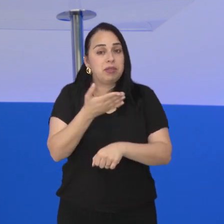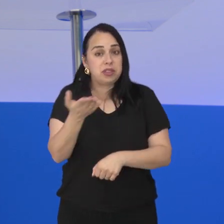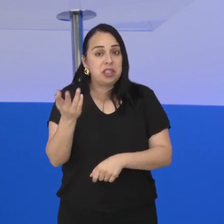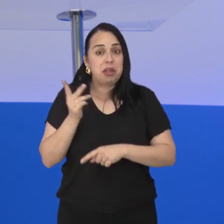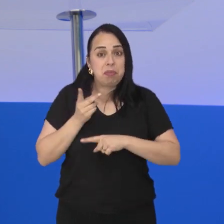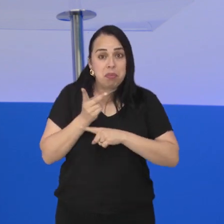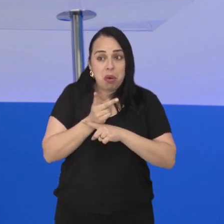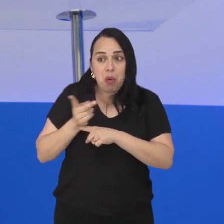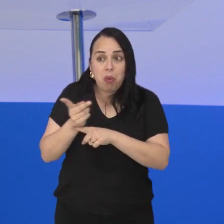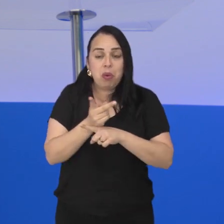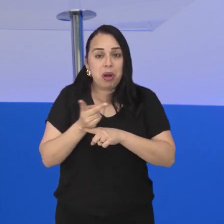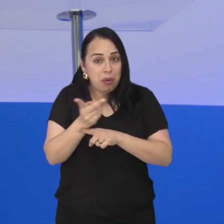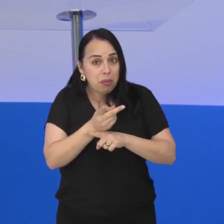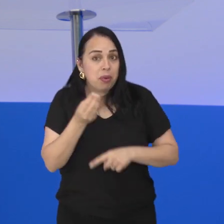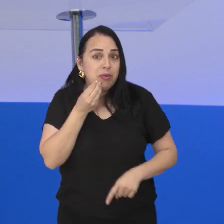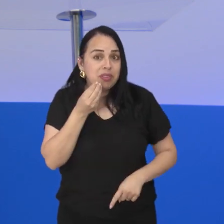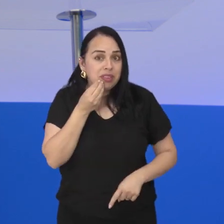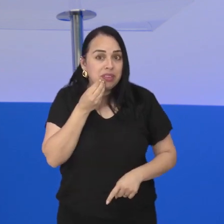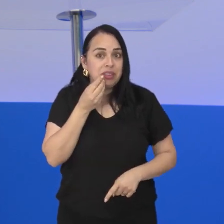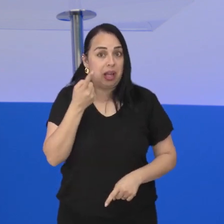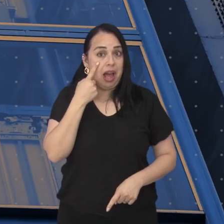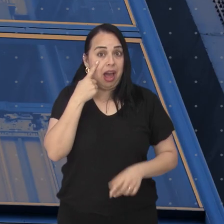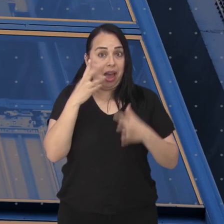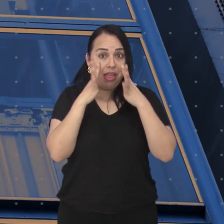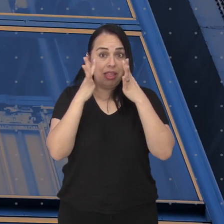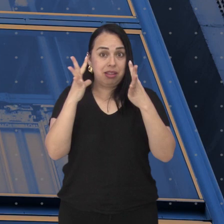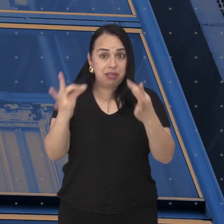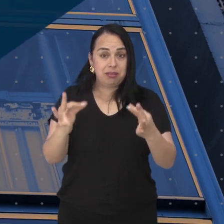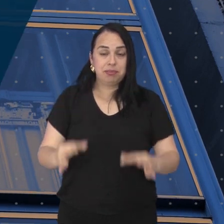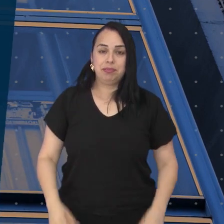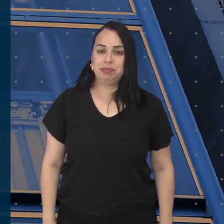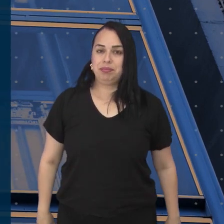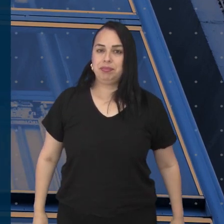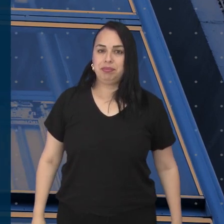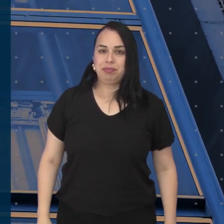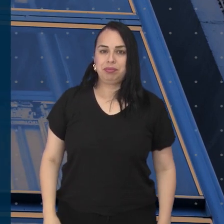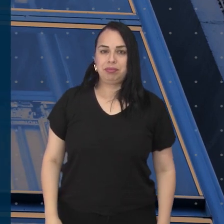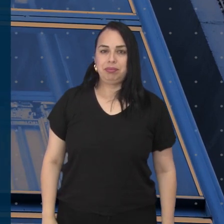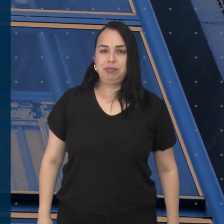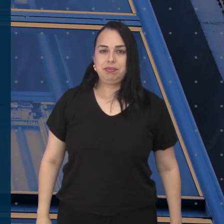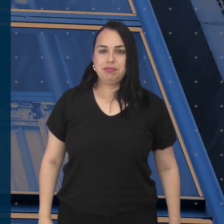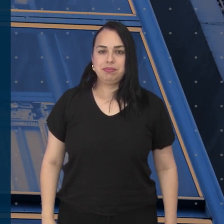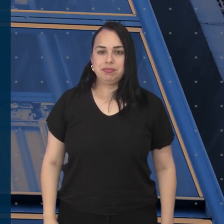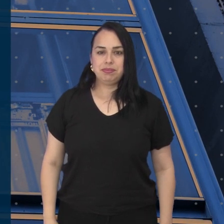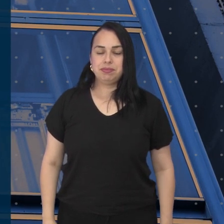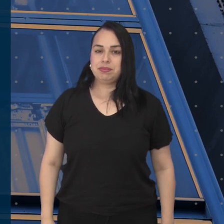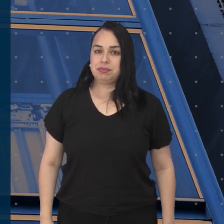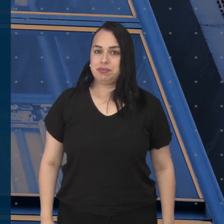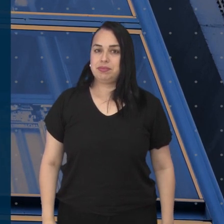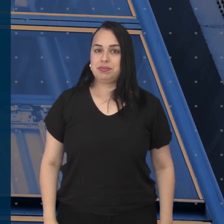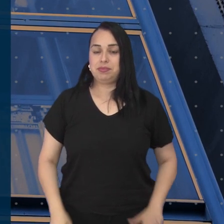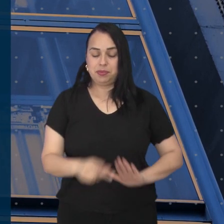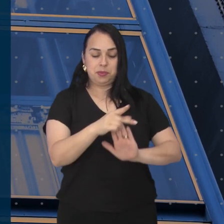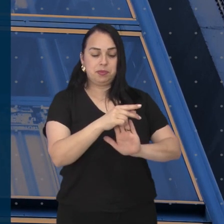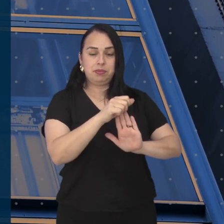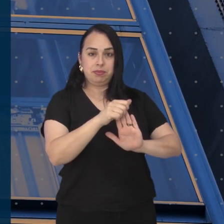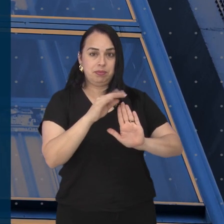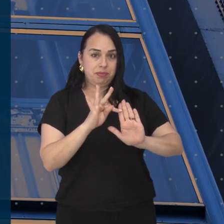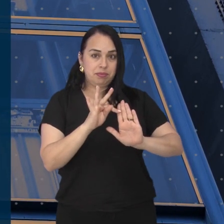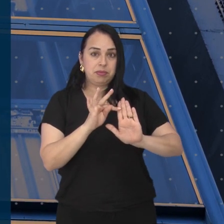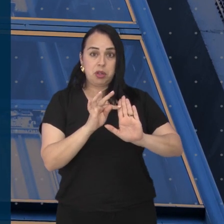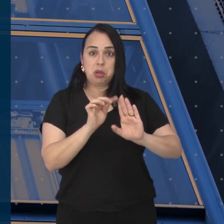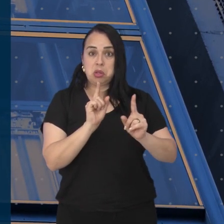em busca de uma oportunidade, fica de olho. O PAT, Posto